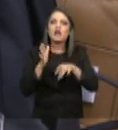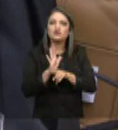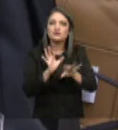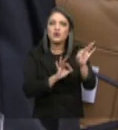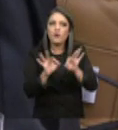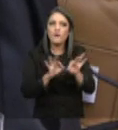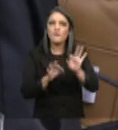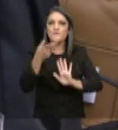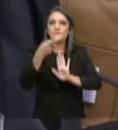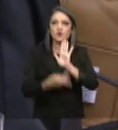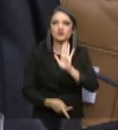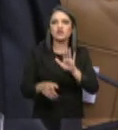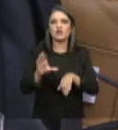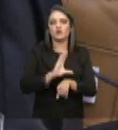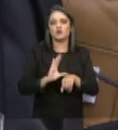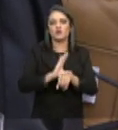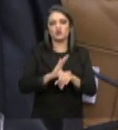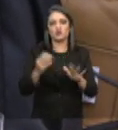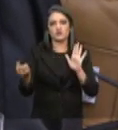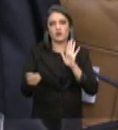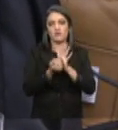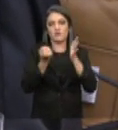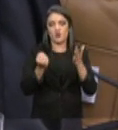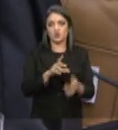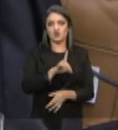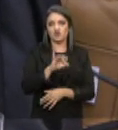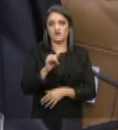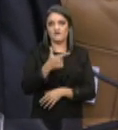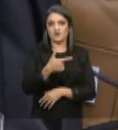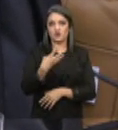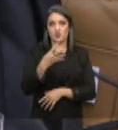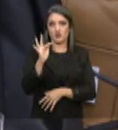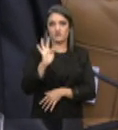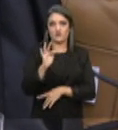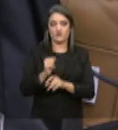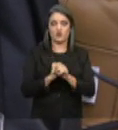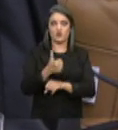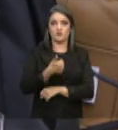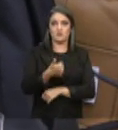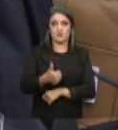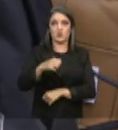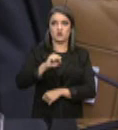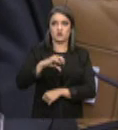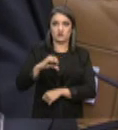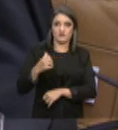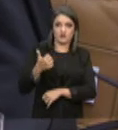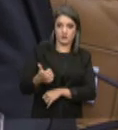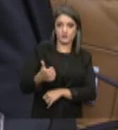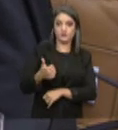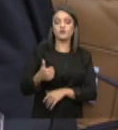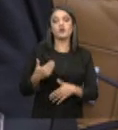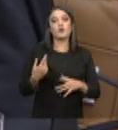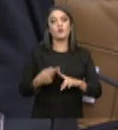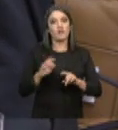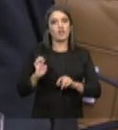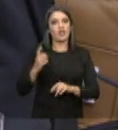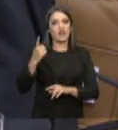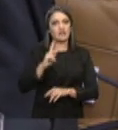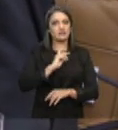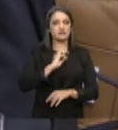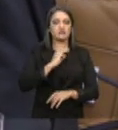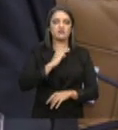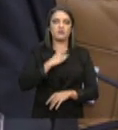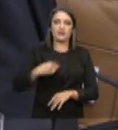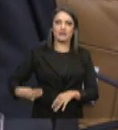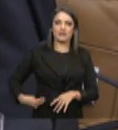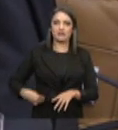que a promulgou em 24 de Fevereiro daquele ano de 1891 Afinal ex-ministro da Fazenda